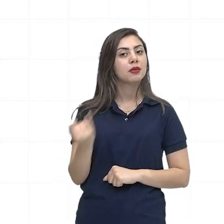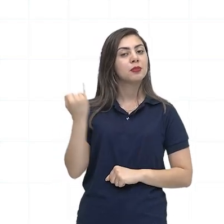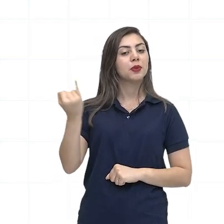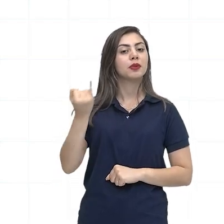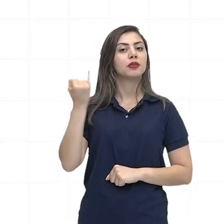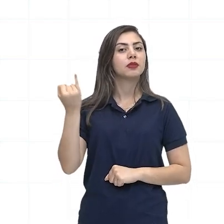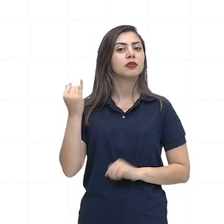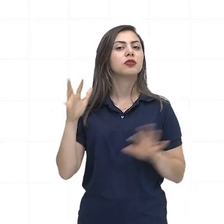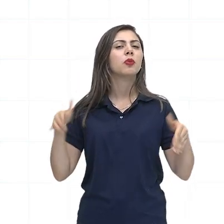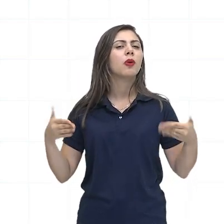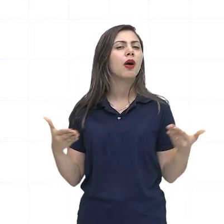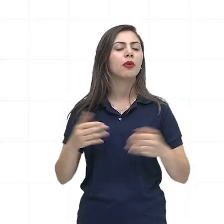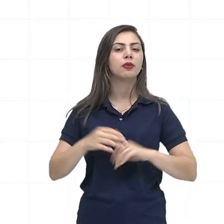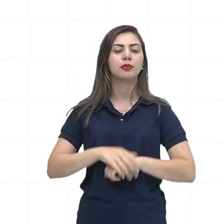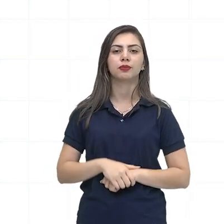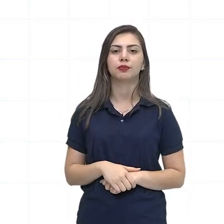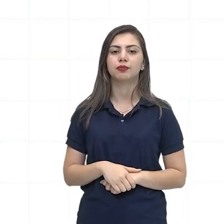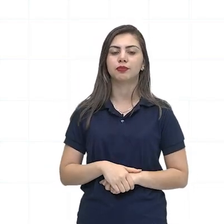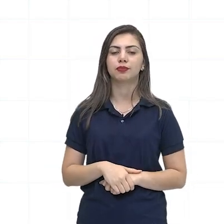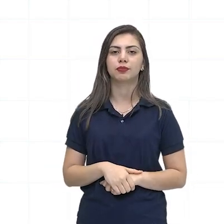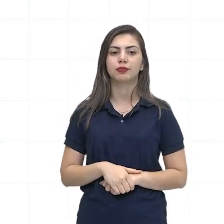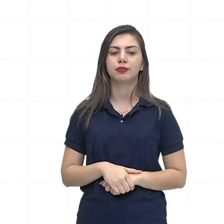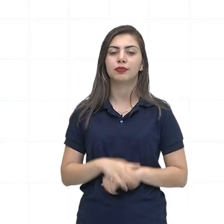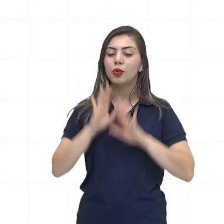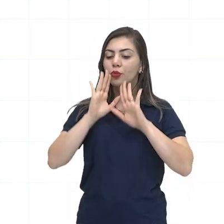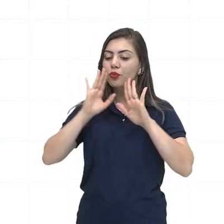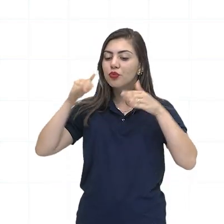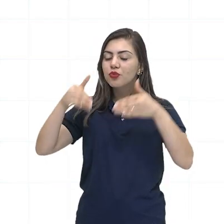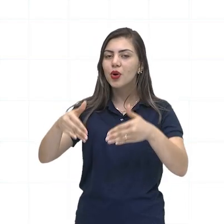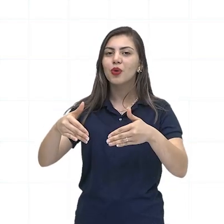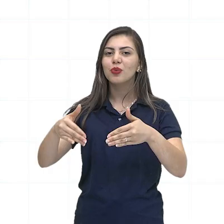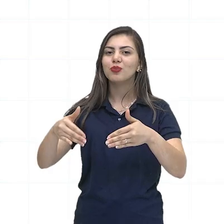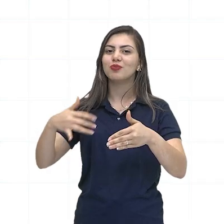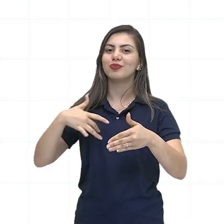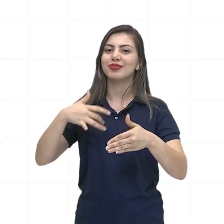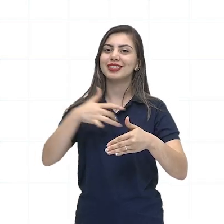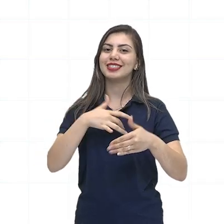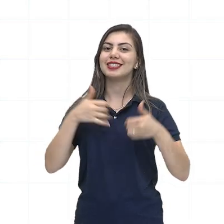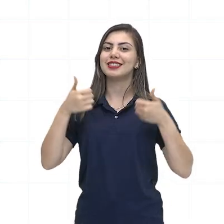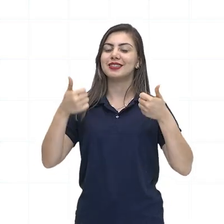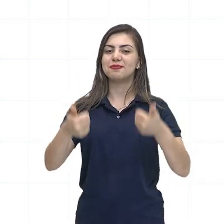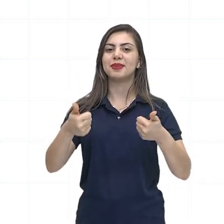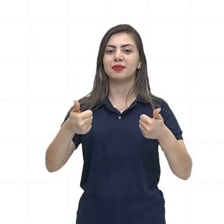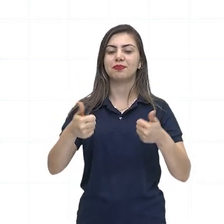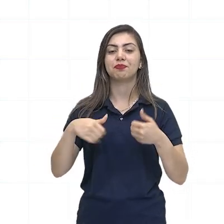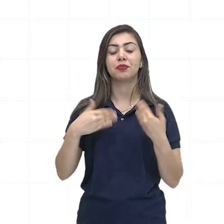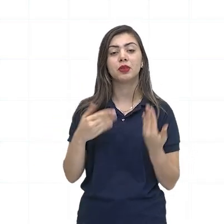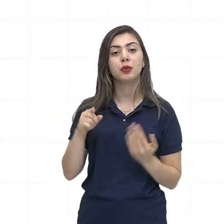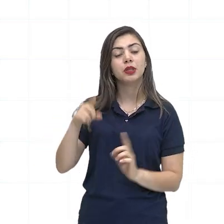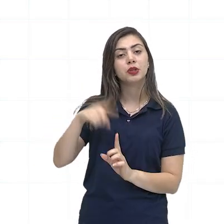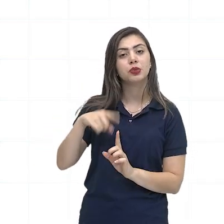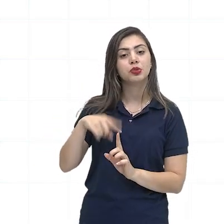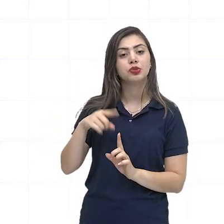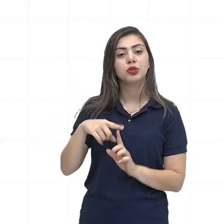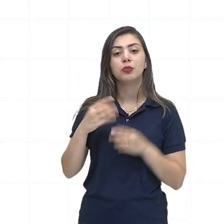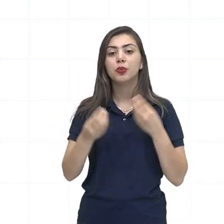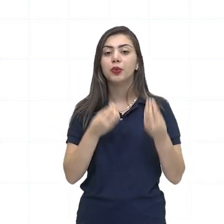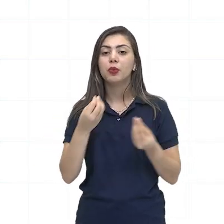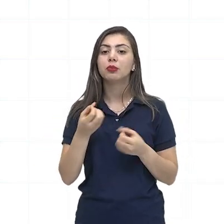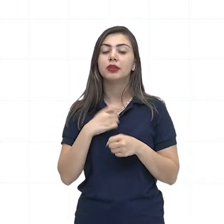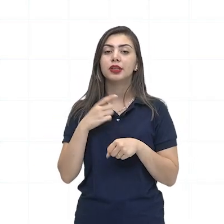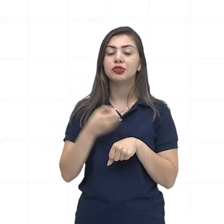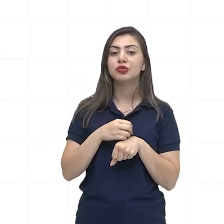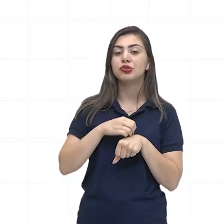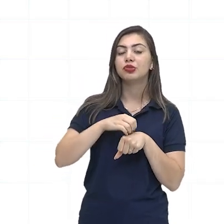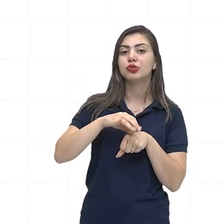muito importante, né? Que é em prol do quê? Da saúde. Observem aí, esse tipo de